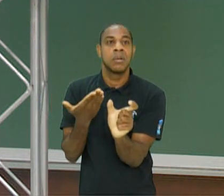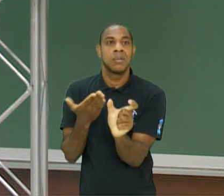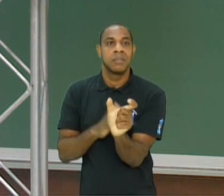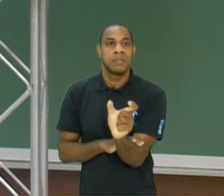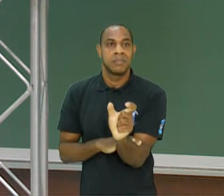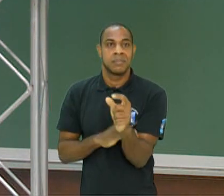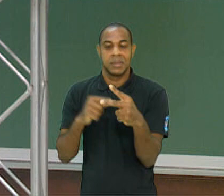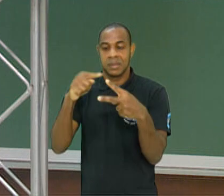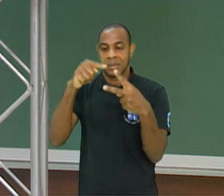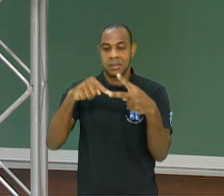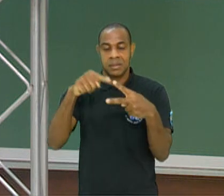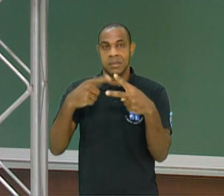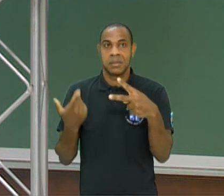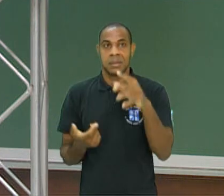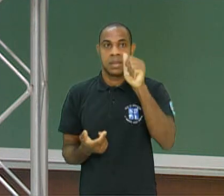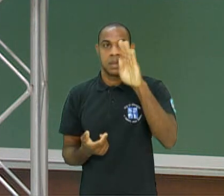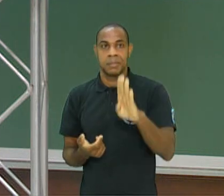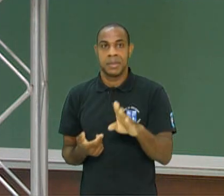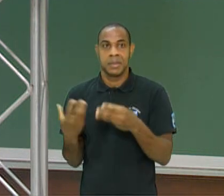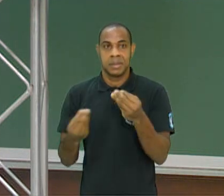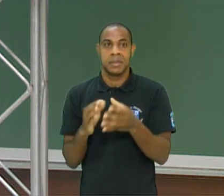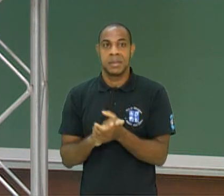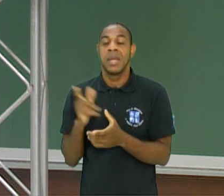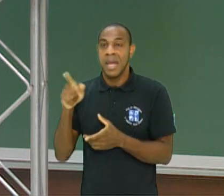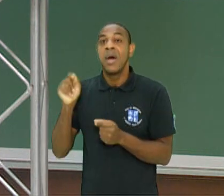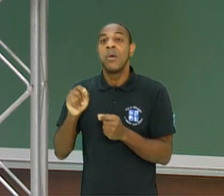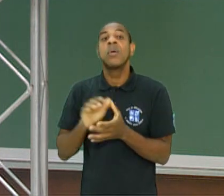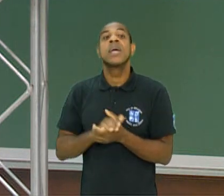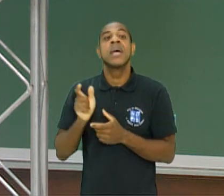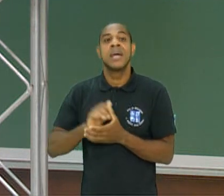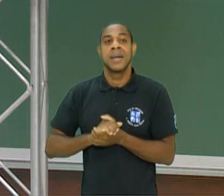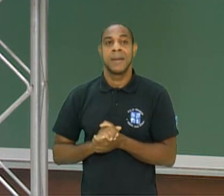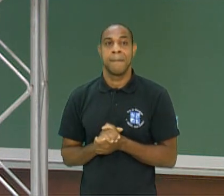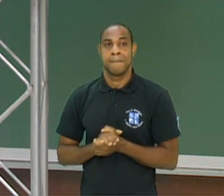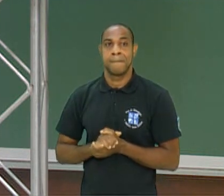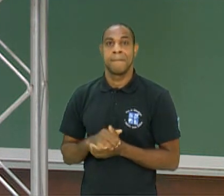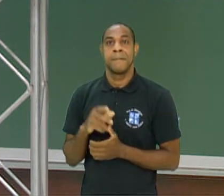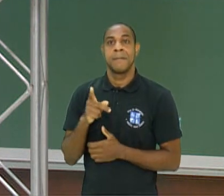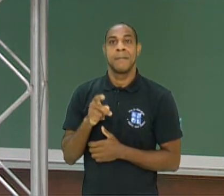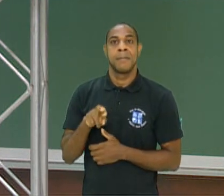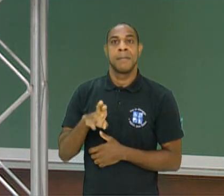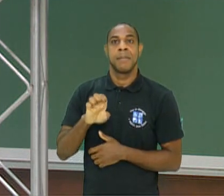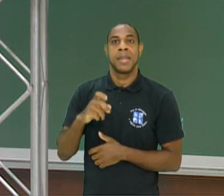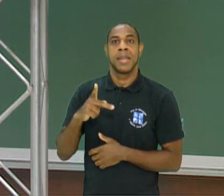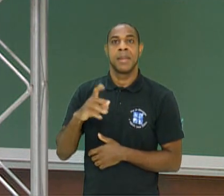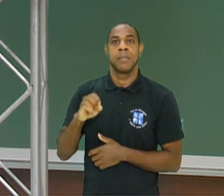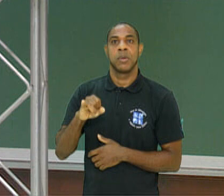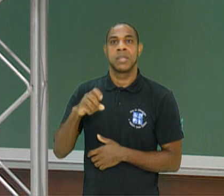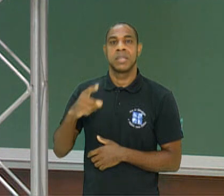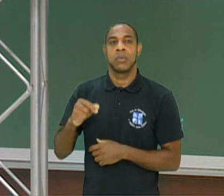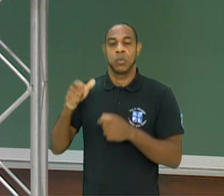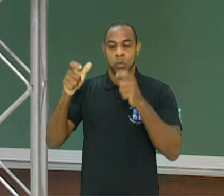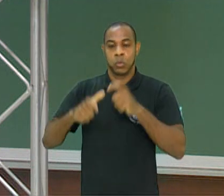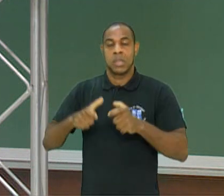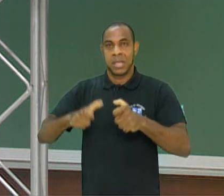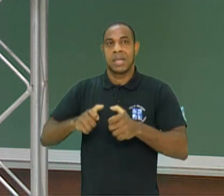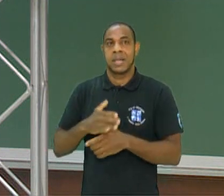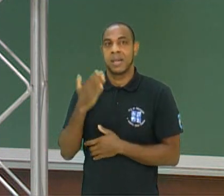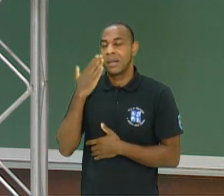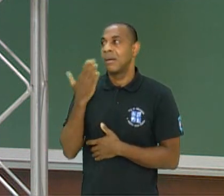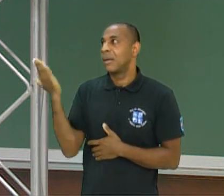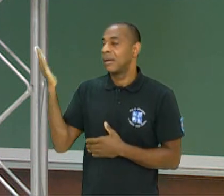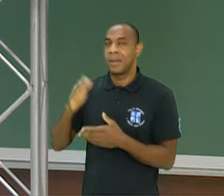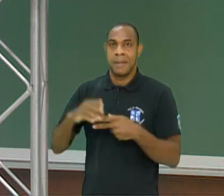front, tá? Ambas aqui são preposições de lugar, tá ok? Beside significa ao lado